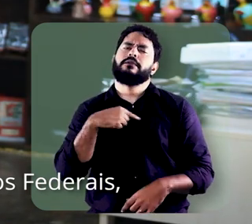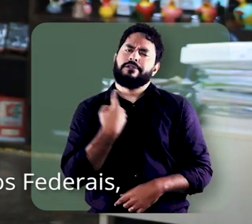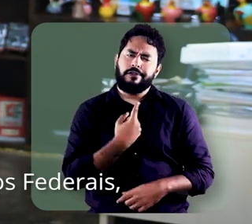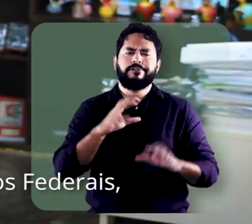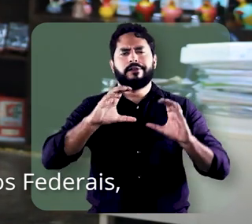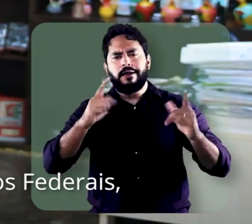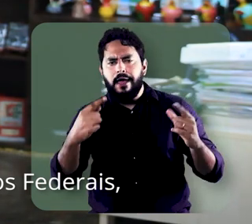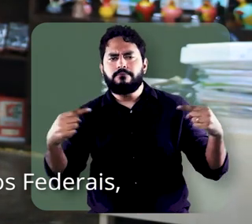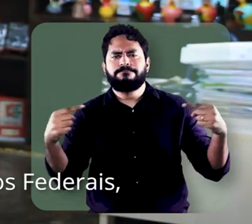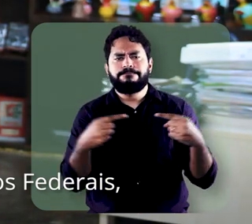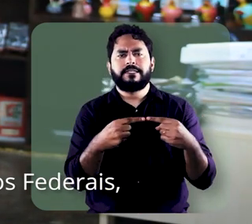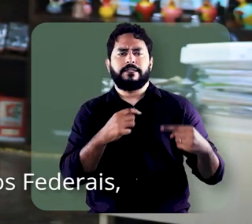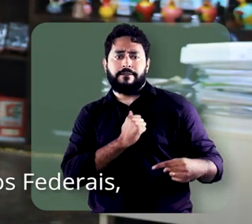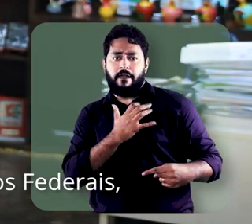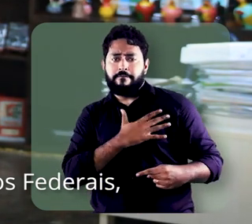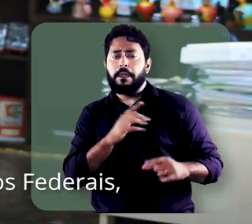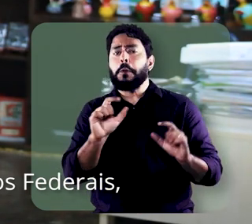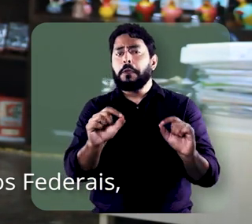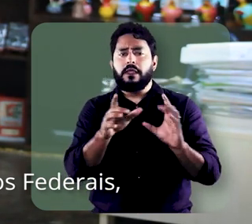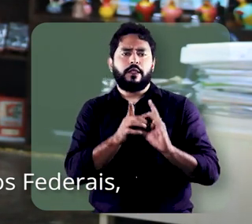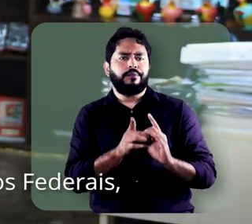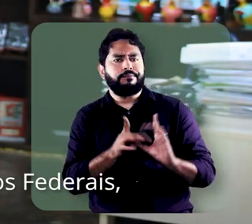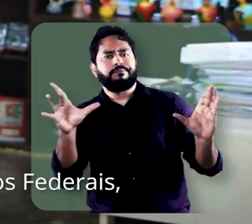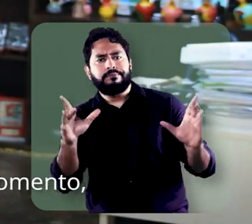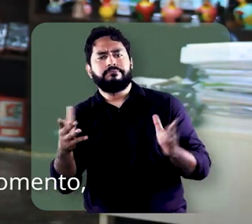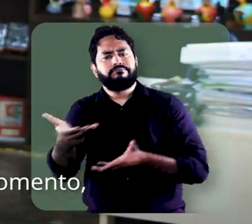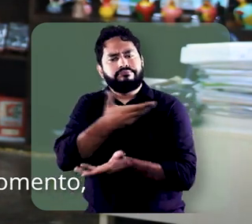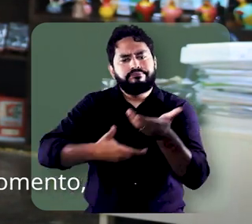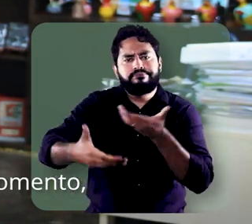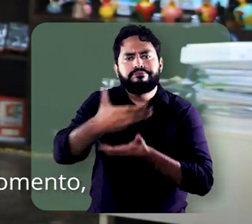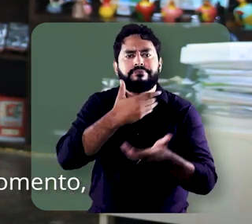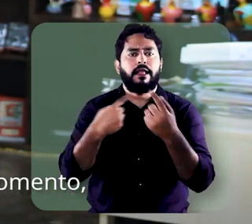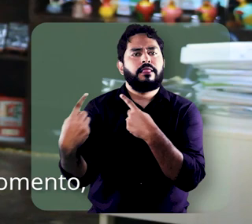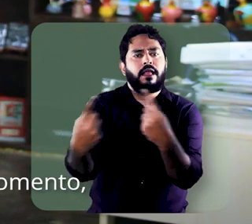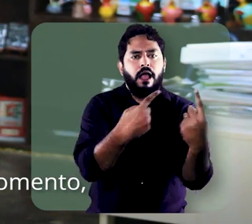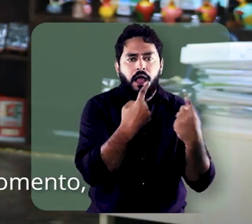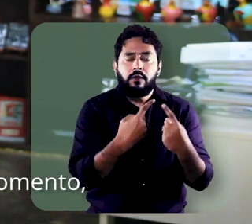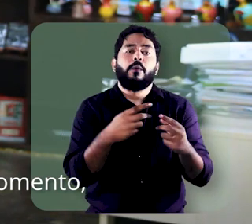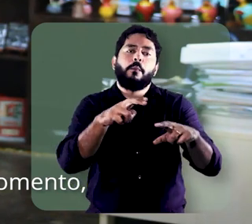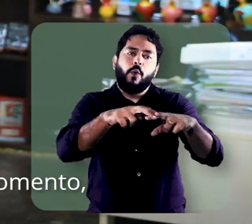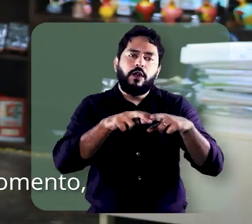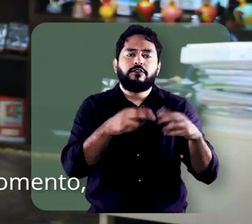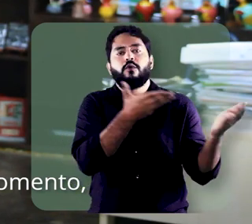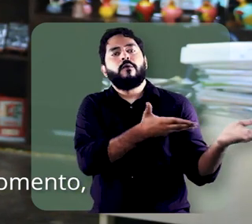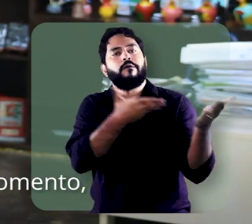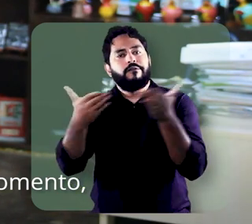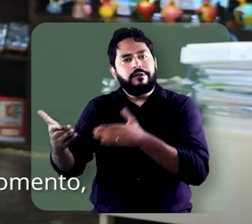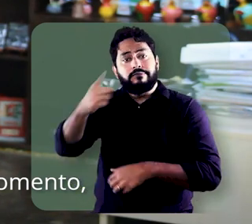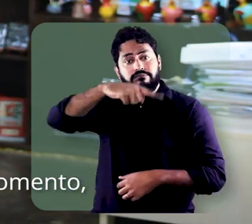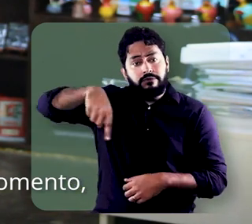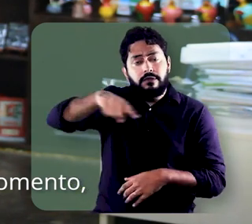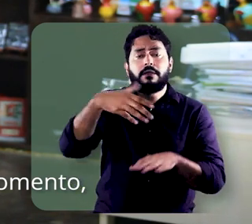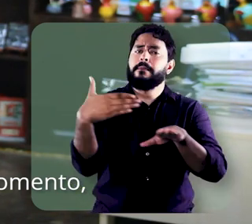e democrática que está no DNA dos institutos federais, convido a todos e a todas para